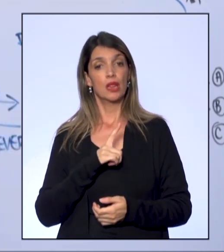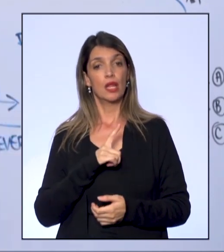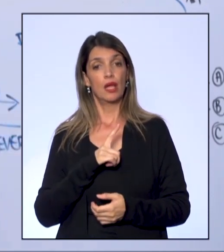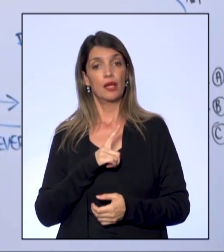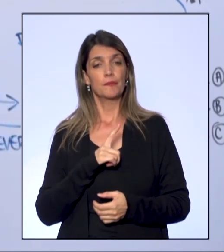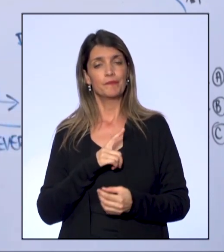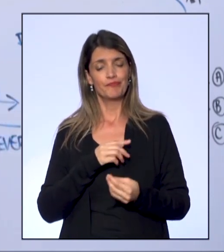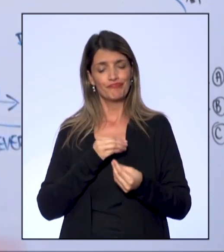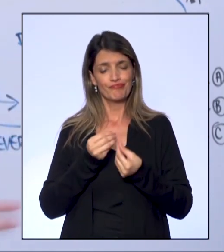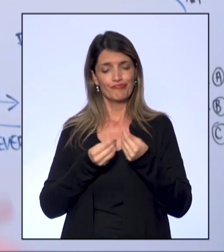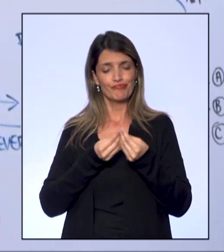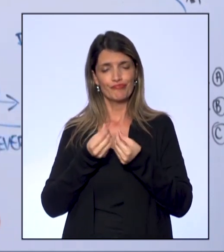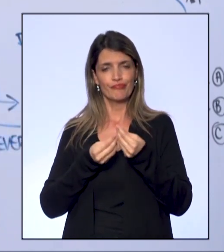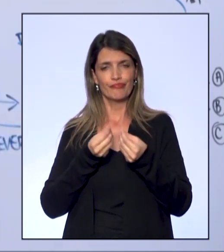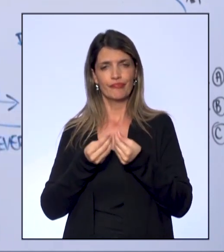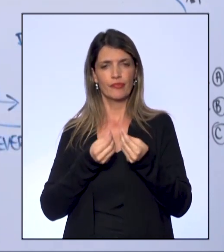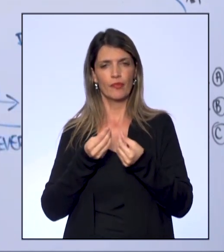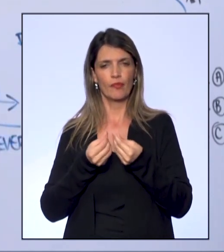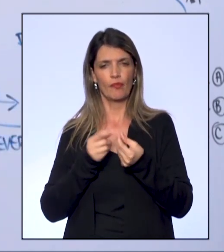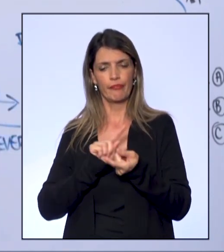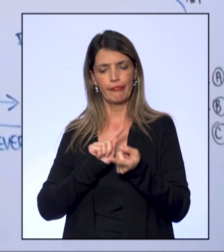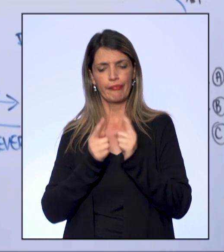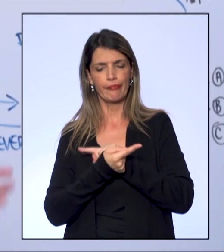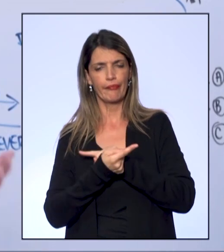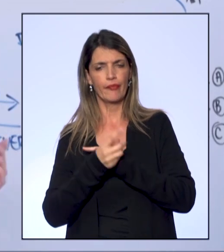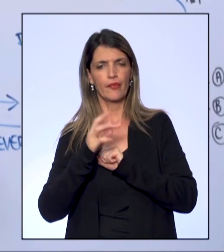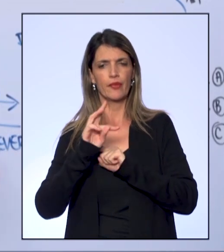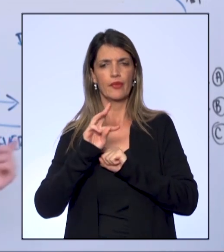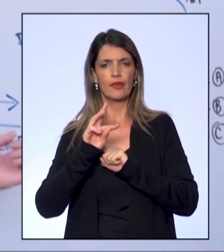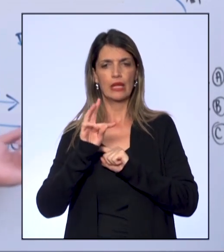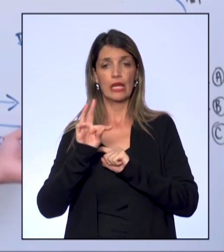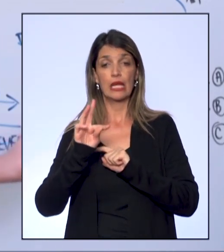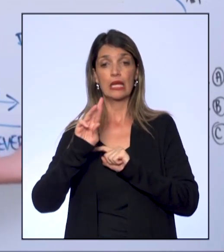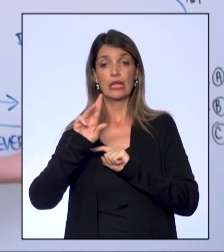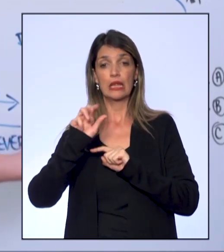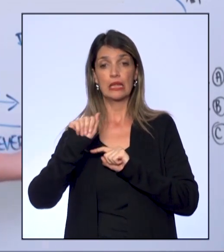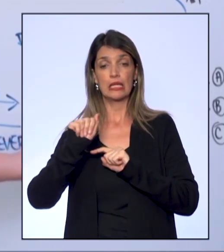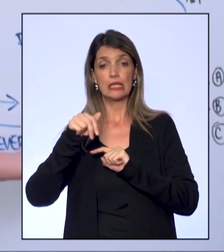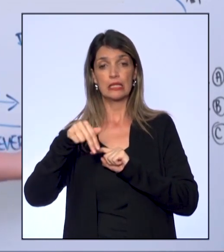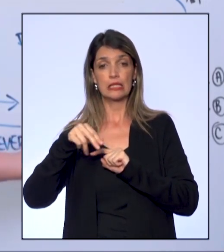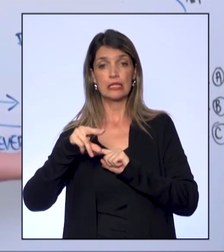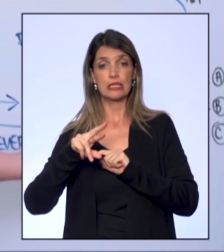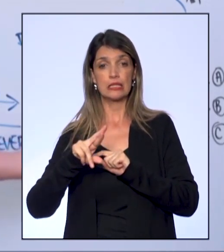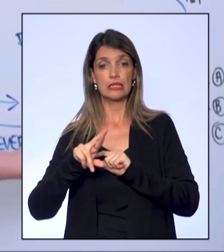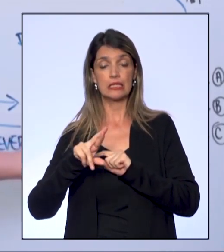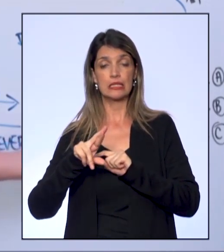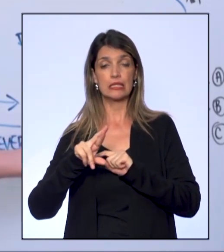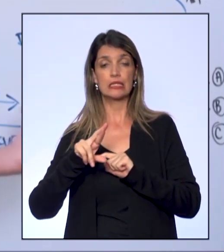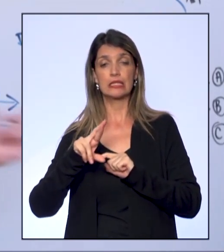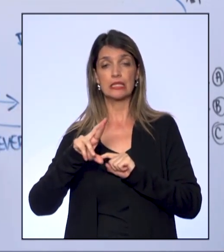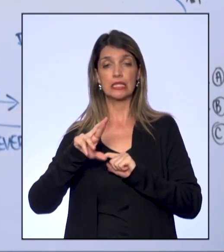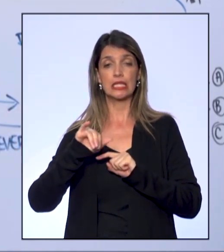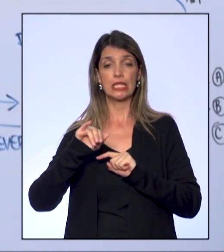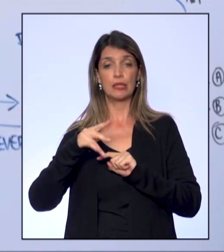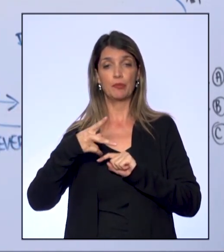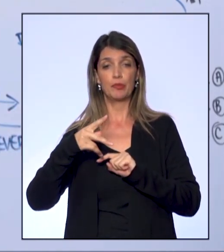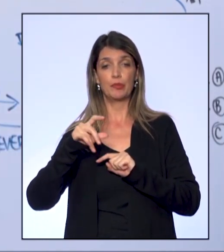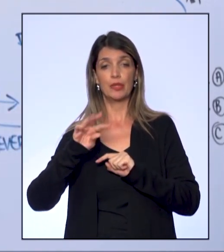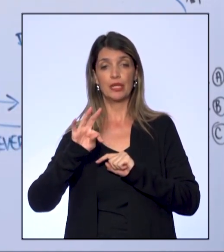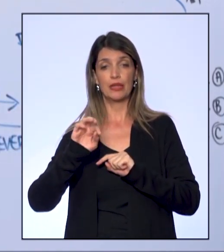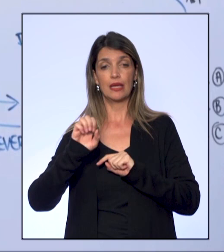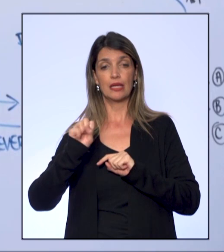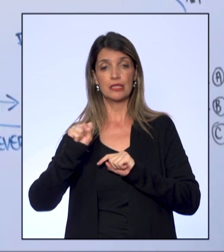chamada de transcriptase reversa, e ele consegue pegar o RNA e fazer o